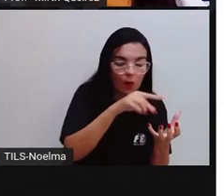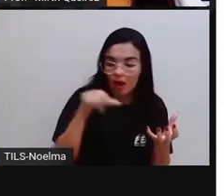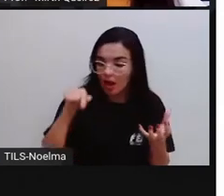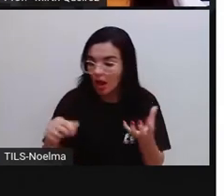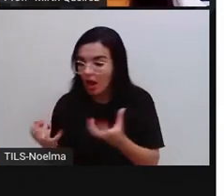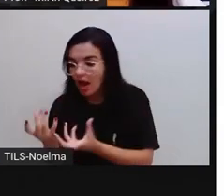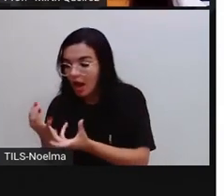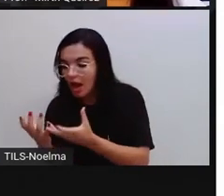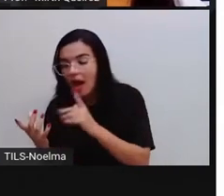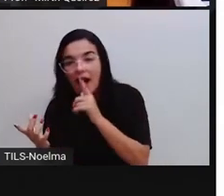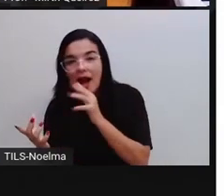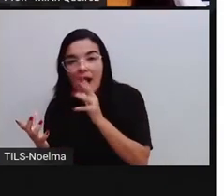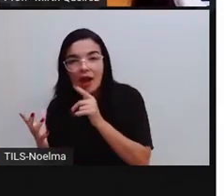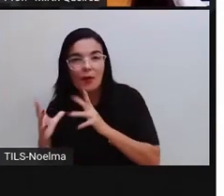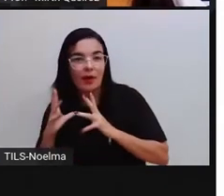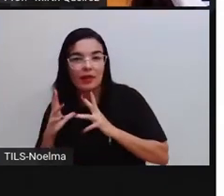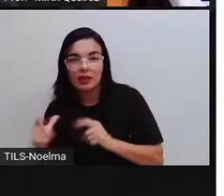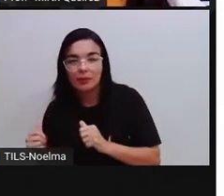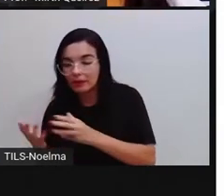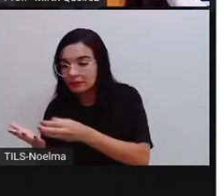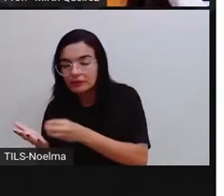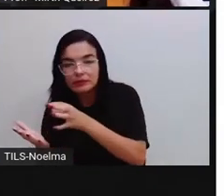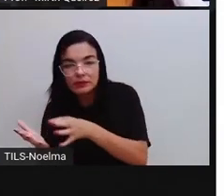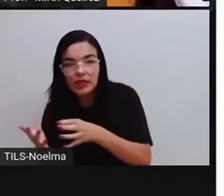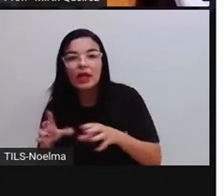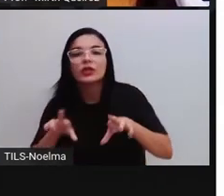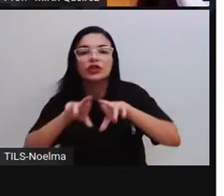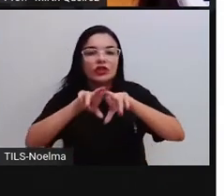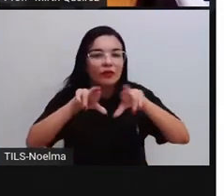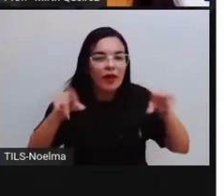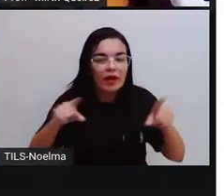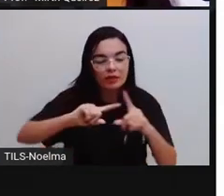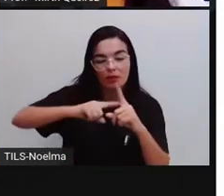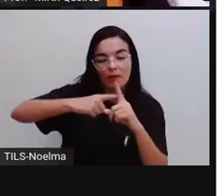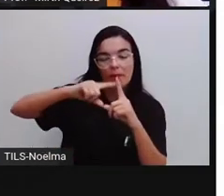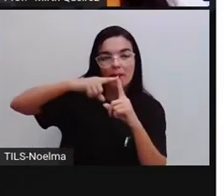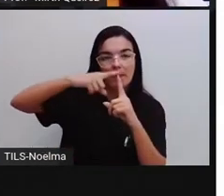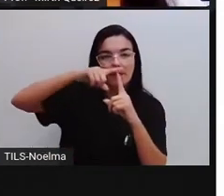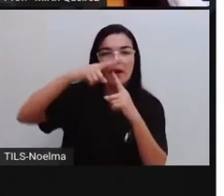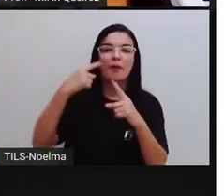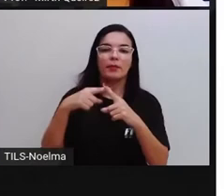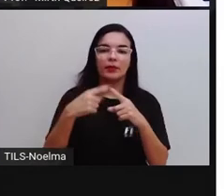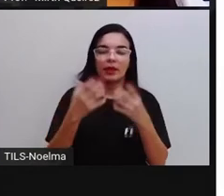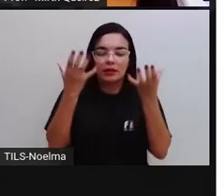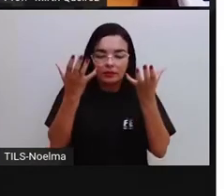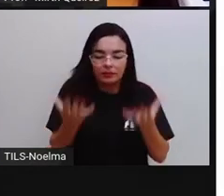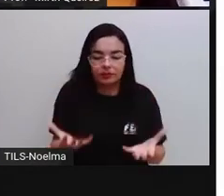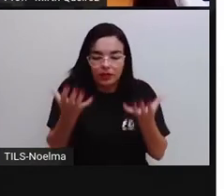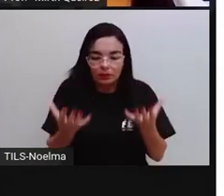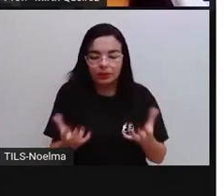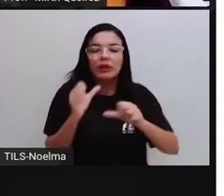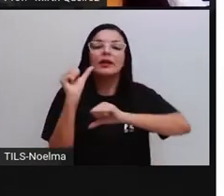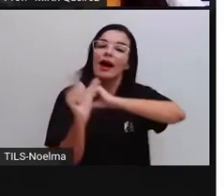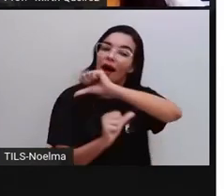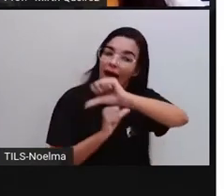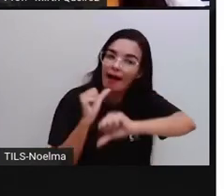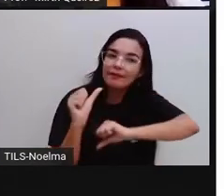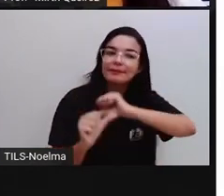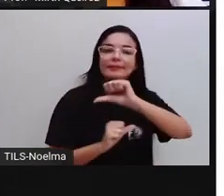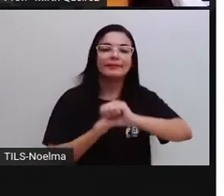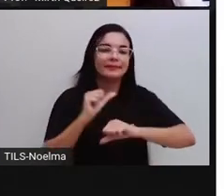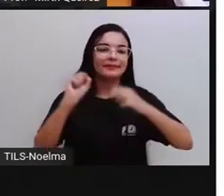de resfriamento também é diferente de uma água pura e de uma água com sal, porque a densidade vai mudar, né? Nós vamos ter uma